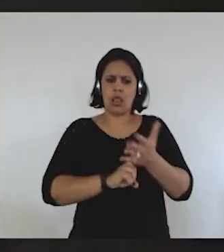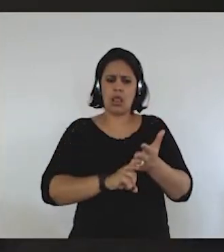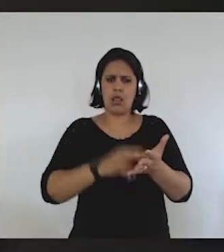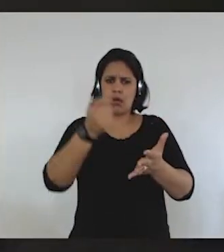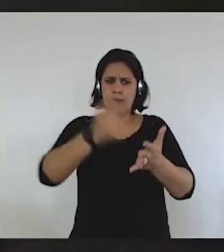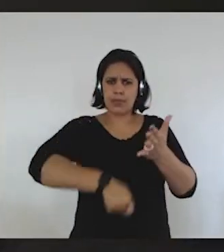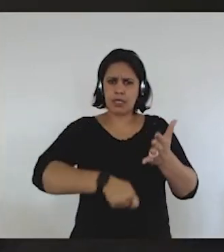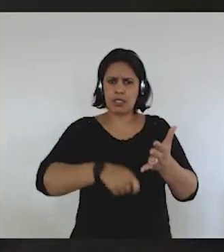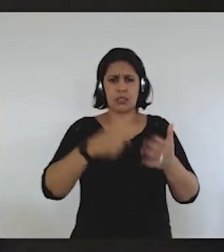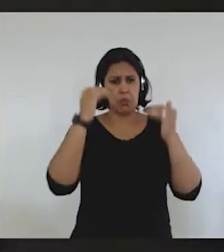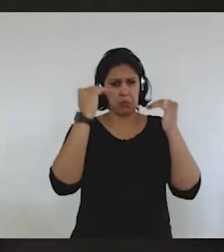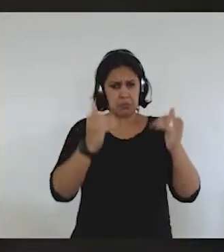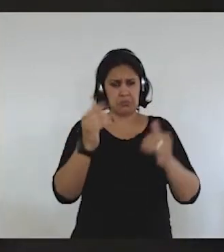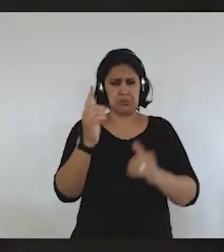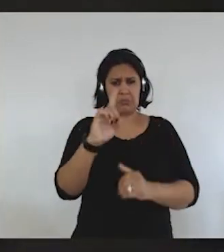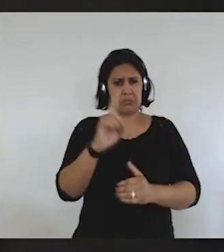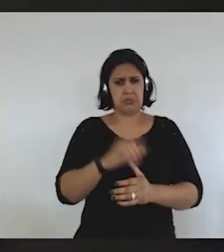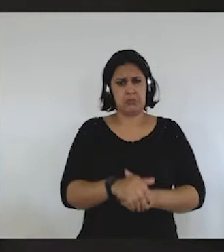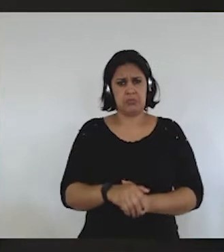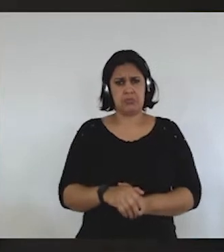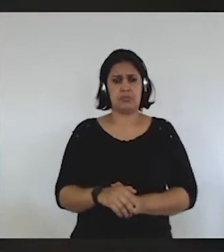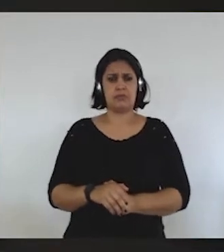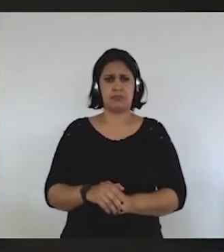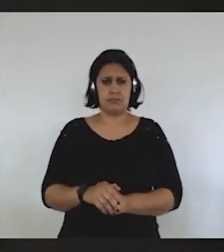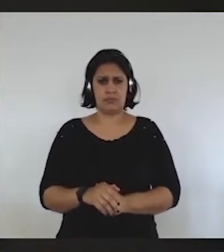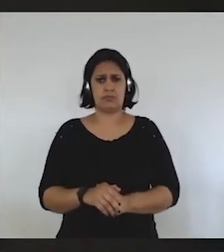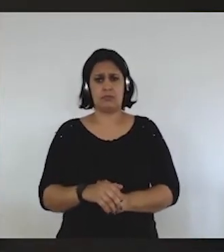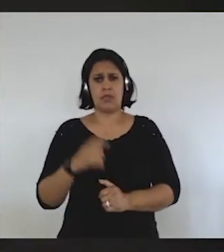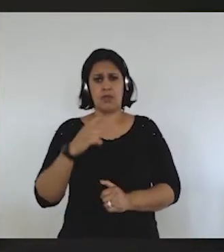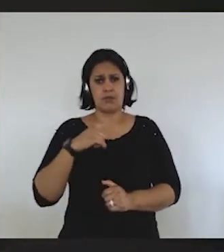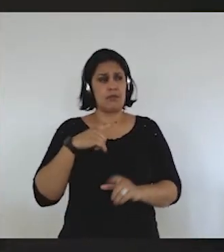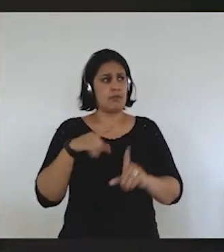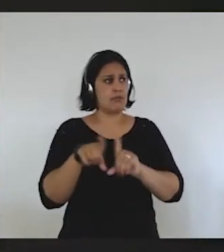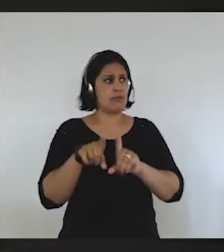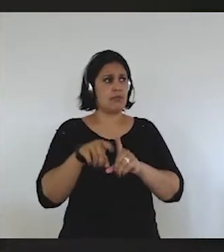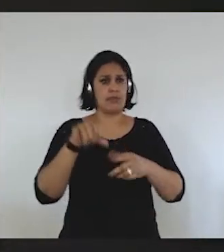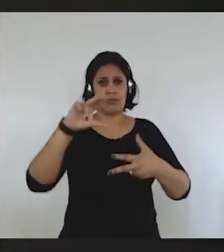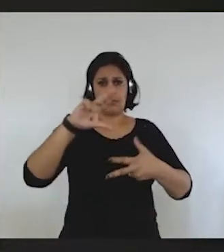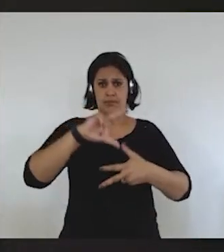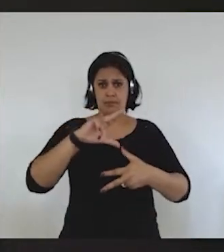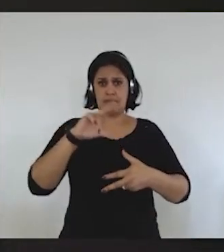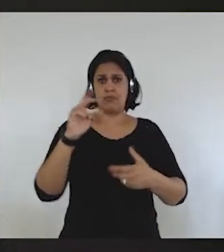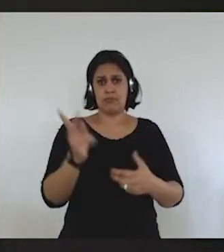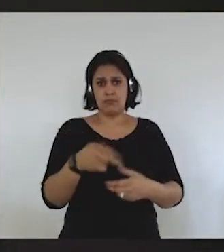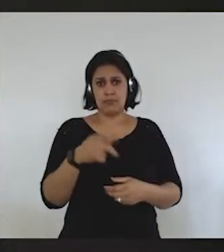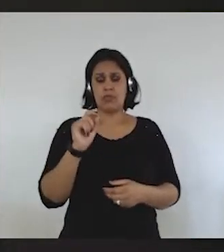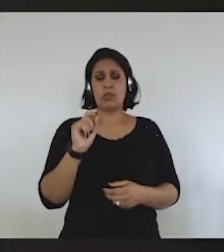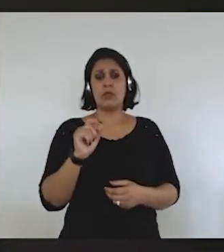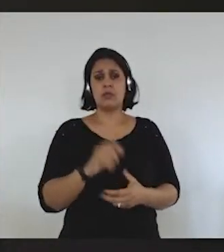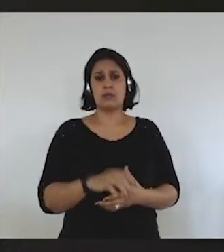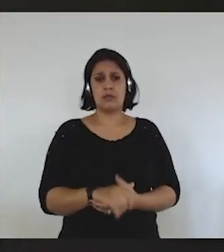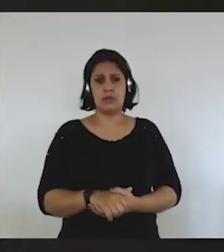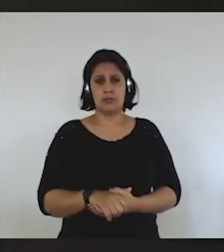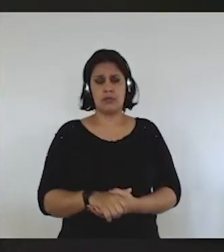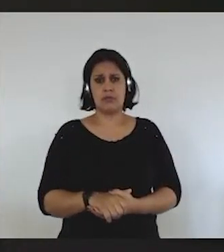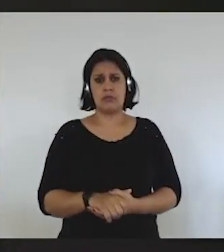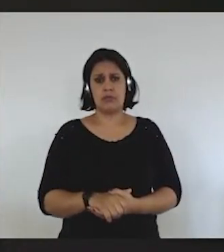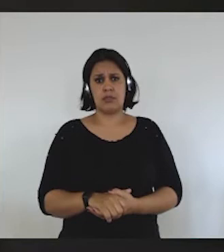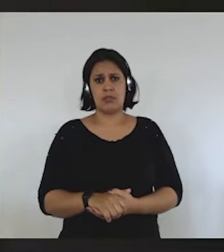aqui para vocês, por exemplo, o próprio espaço do Mercosul. O espaço do Mercosul, que era um espaço que a gente tinha